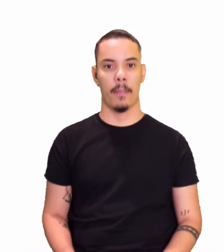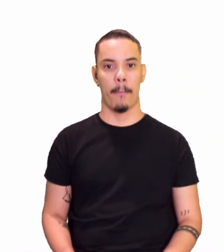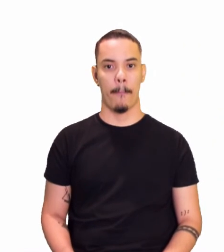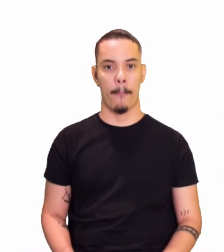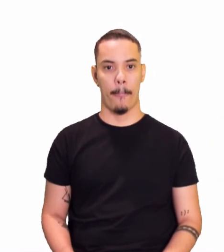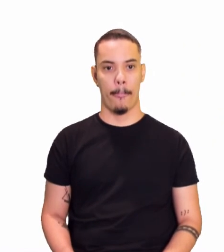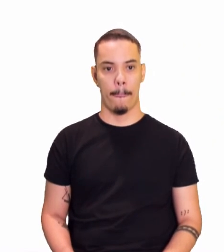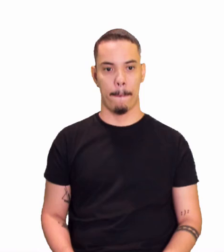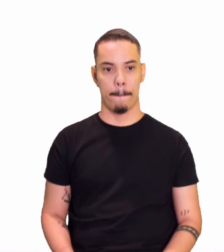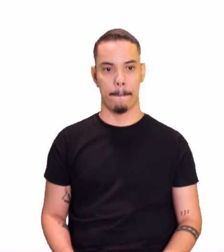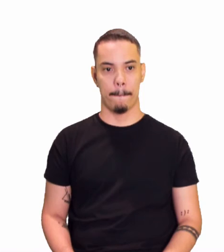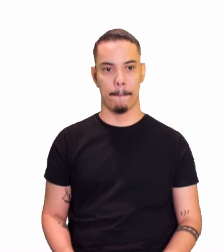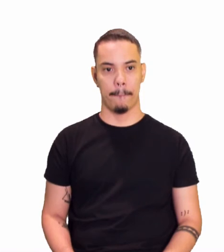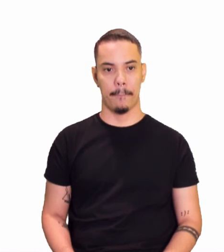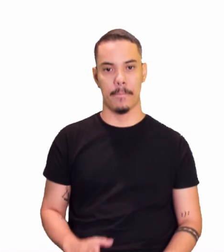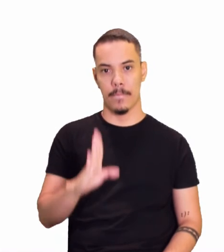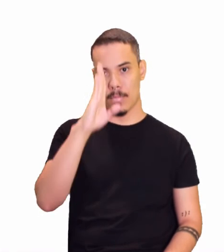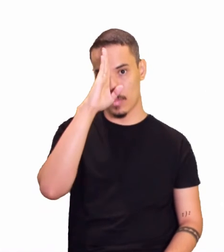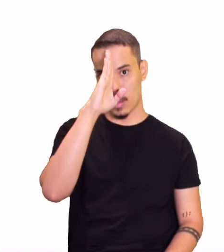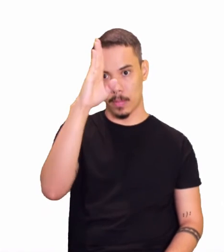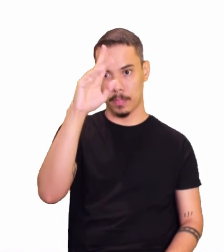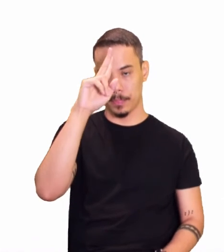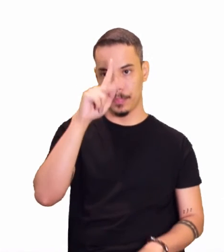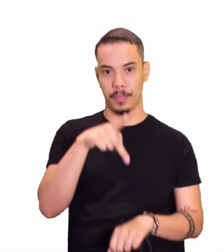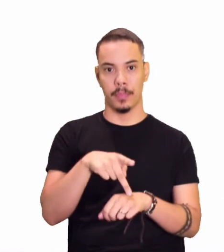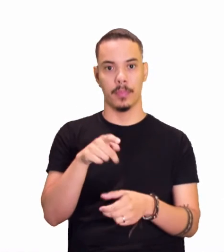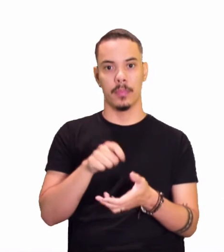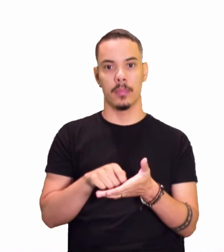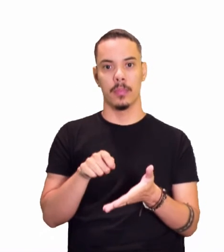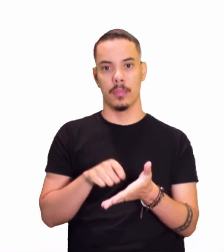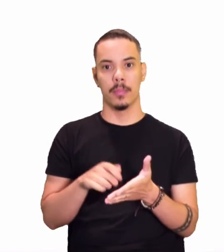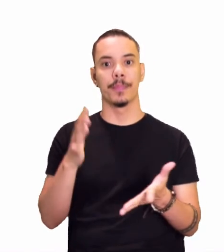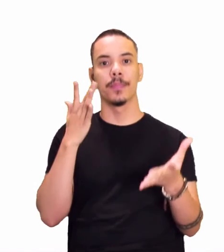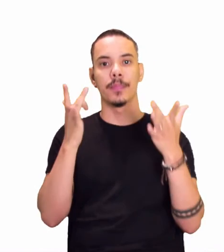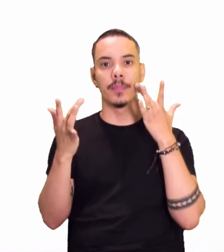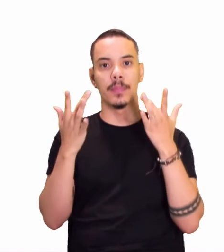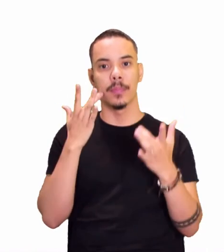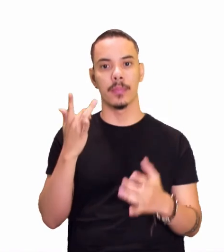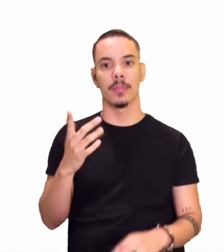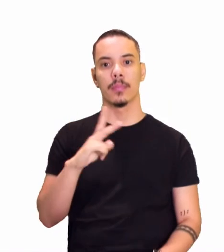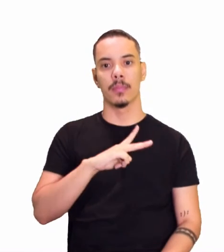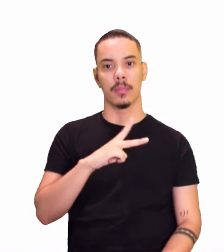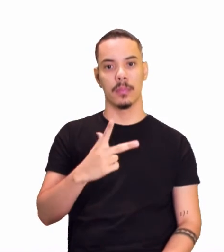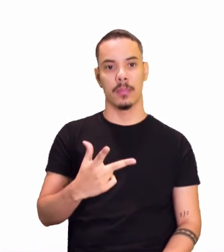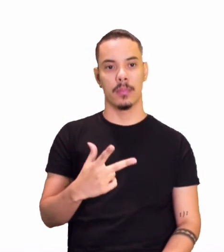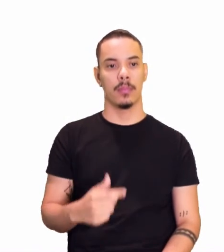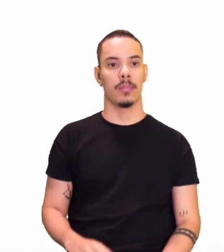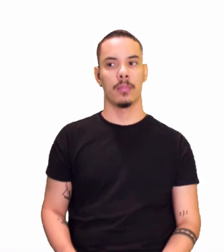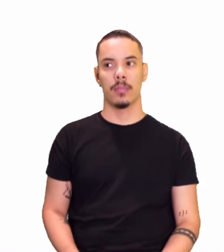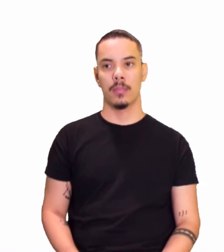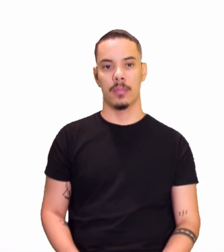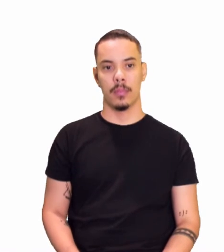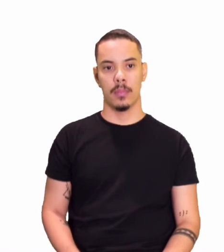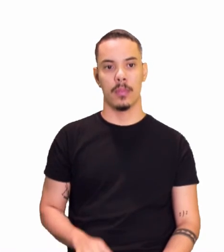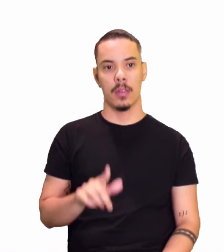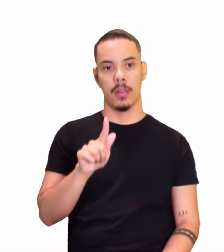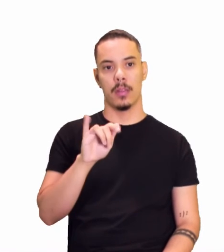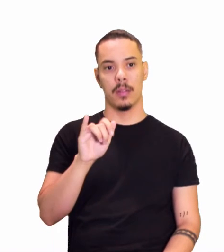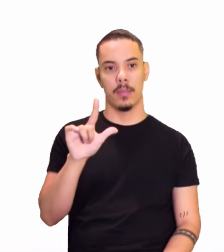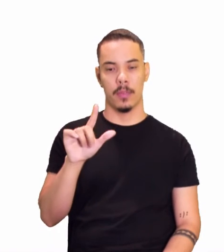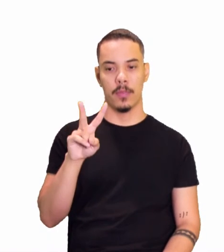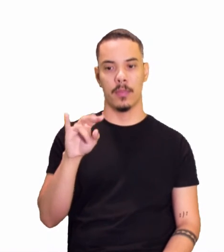do cotidiano, né? Bom, principais autores do teatro português. Quem é?